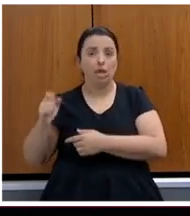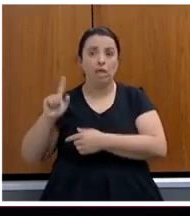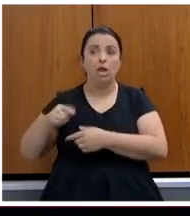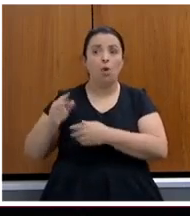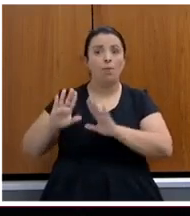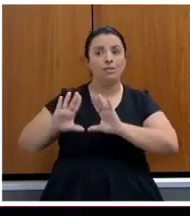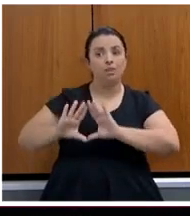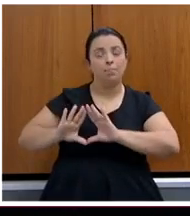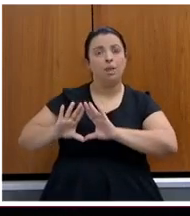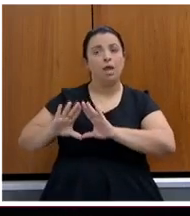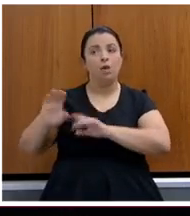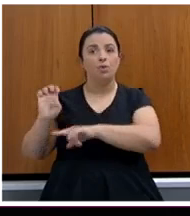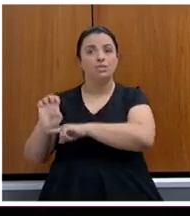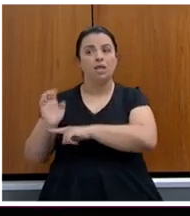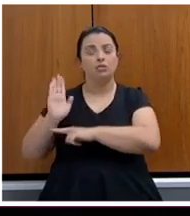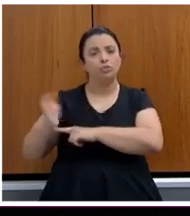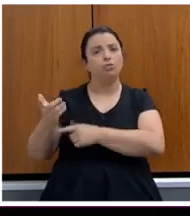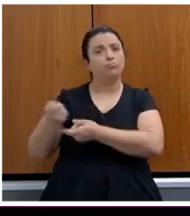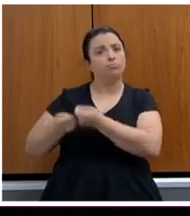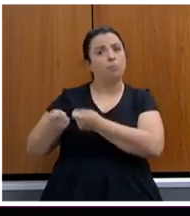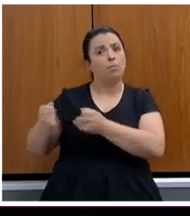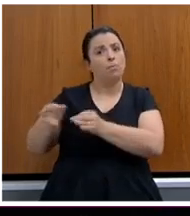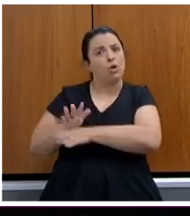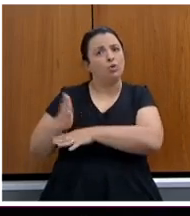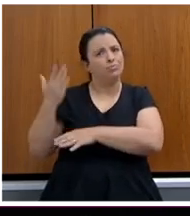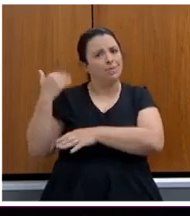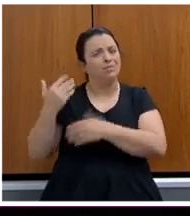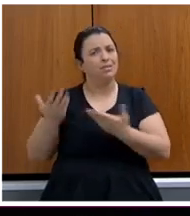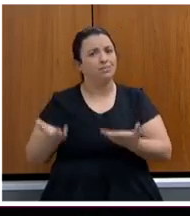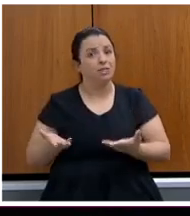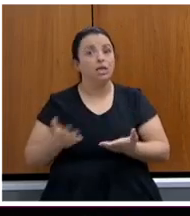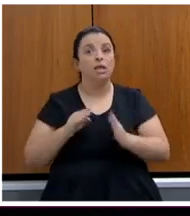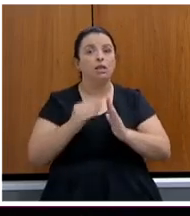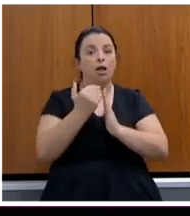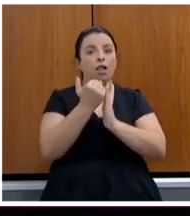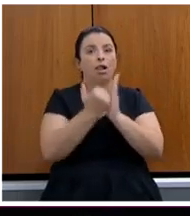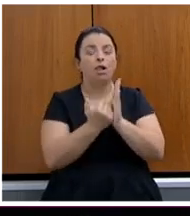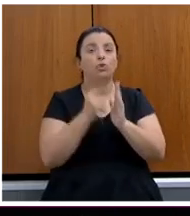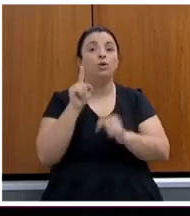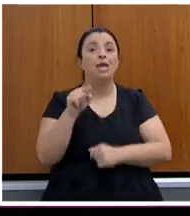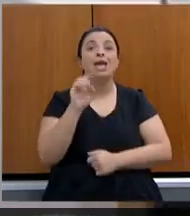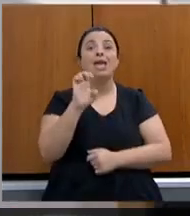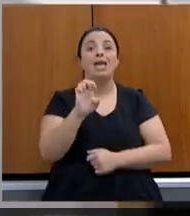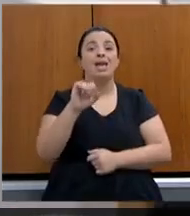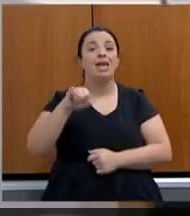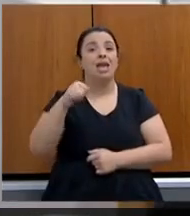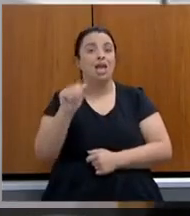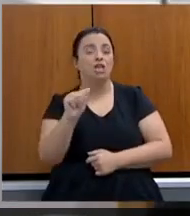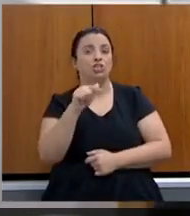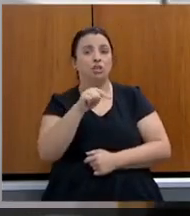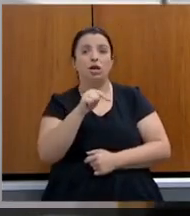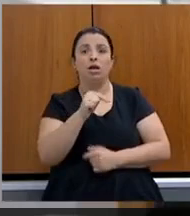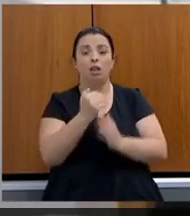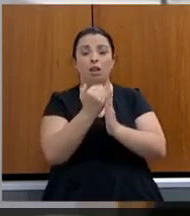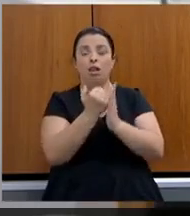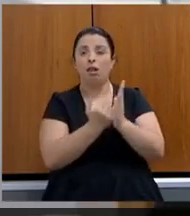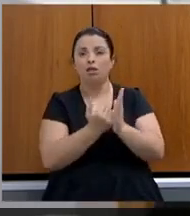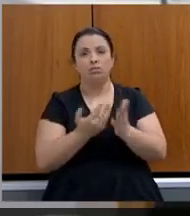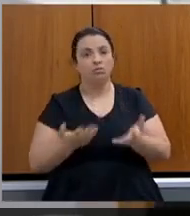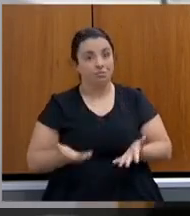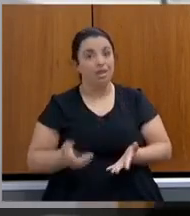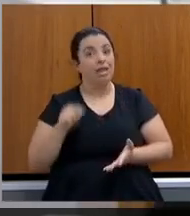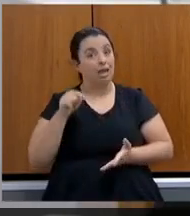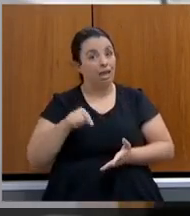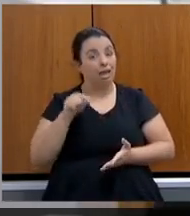chama muito atenção a diminuição de Educação de Jovens e Adultos no estado e no país que nós Ainda temos